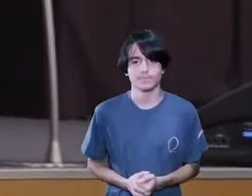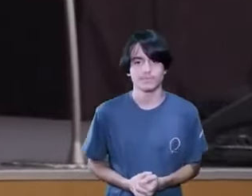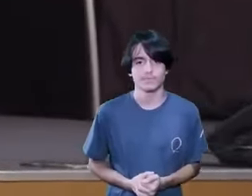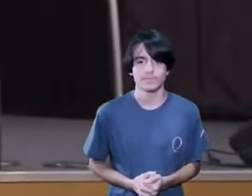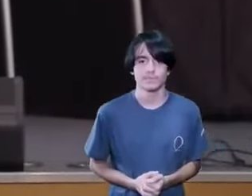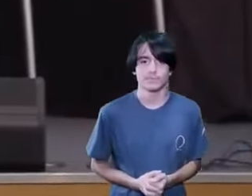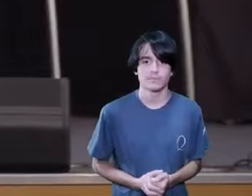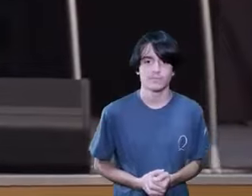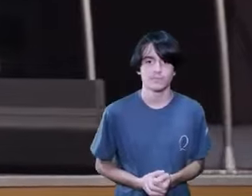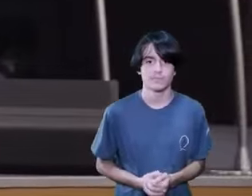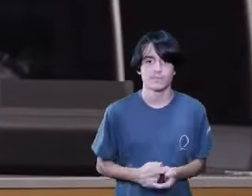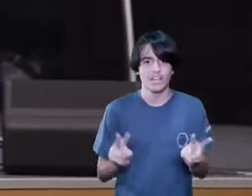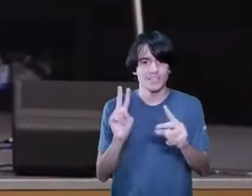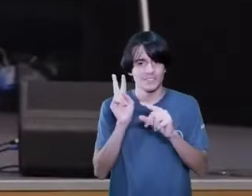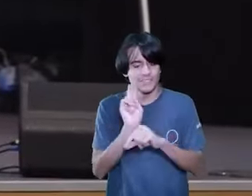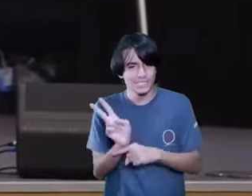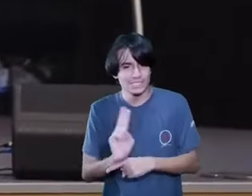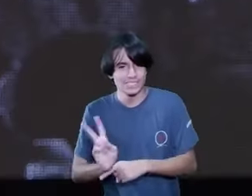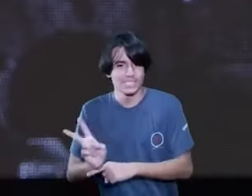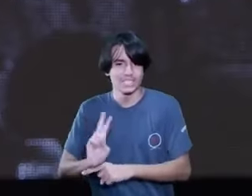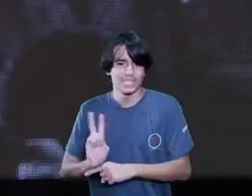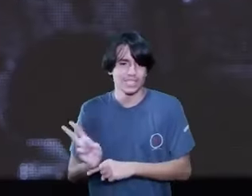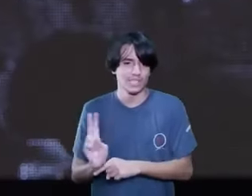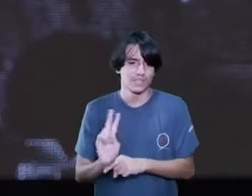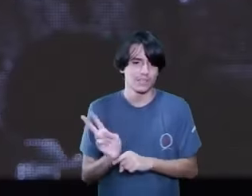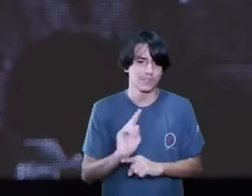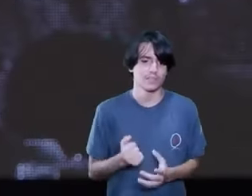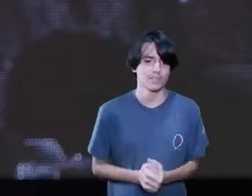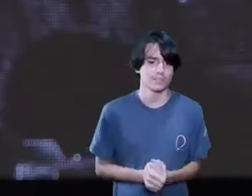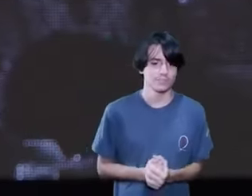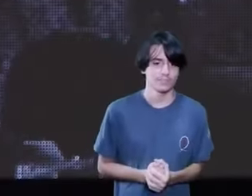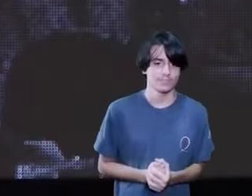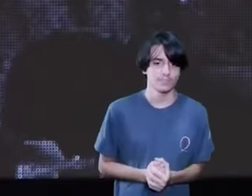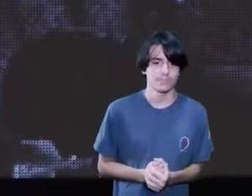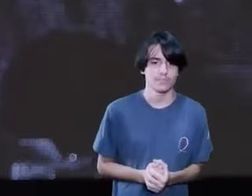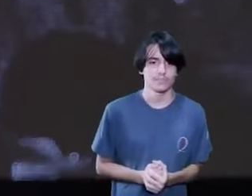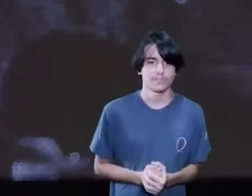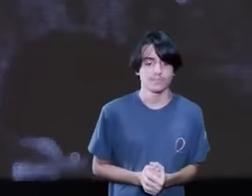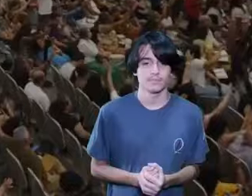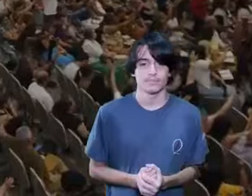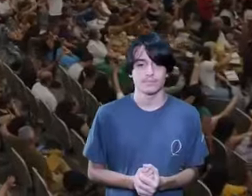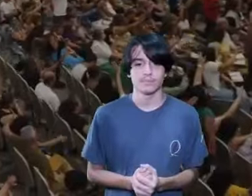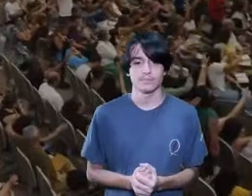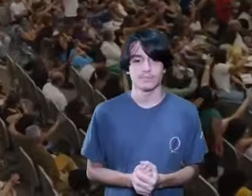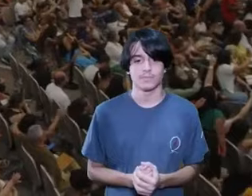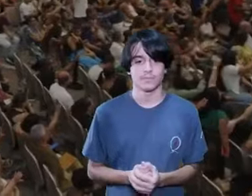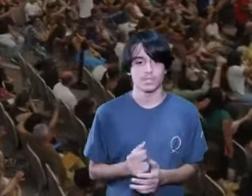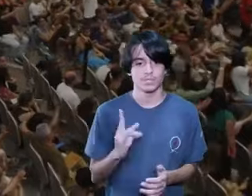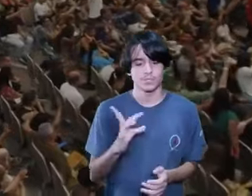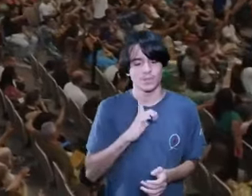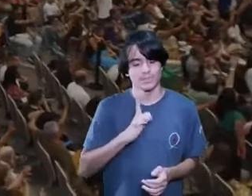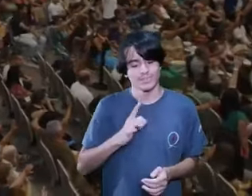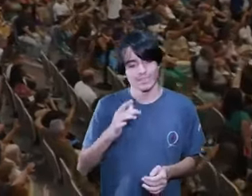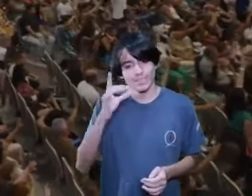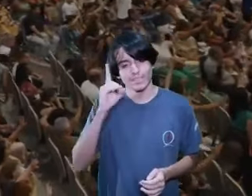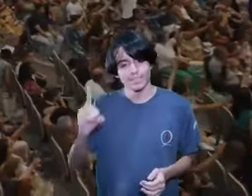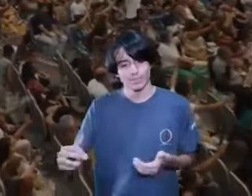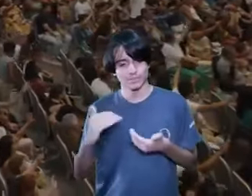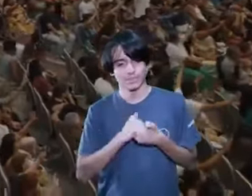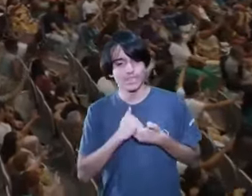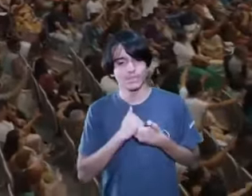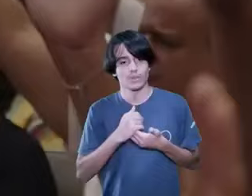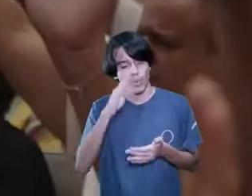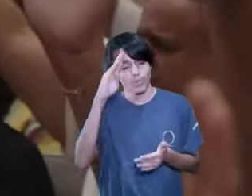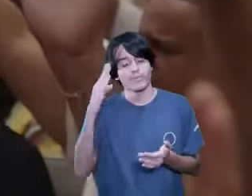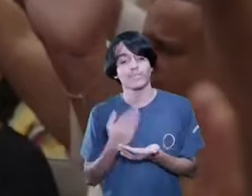em vão, vigia os sentinelas. Só quem tem Deus, só quem tem